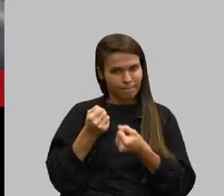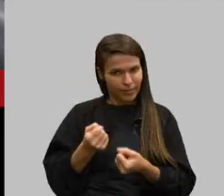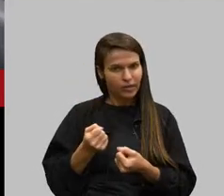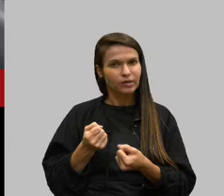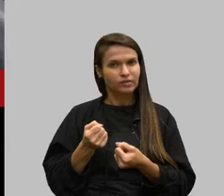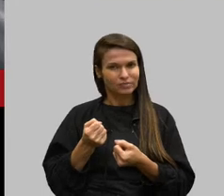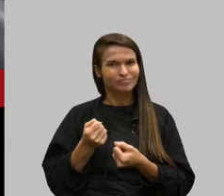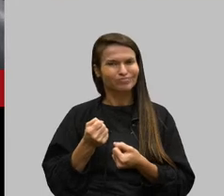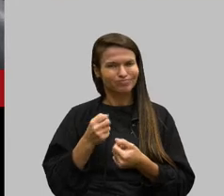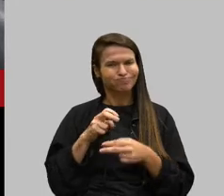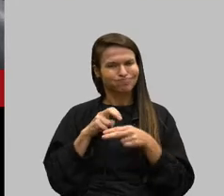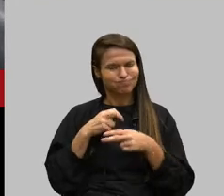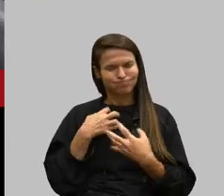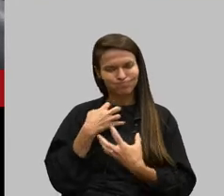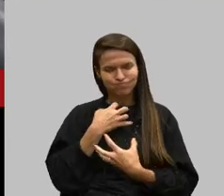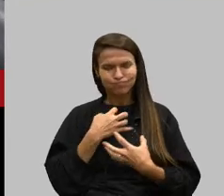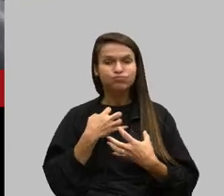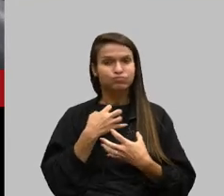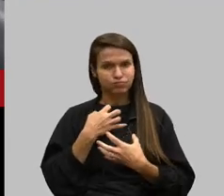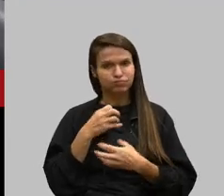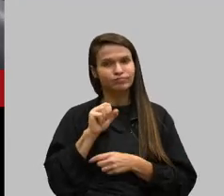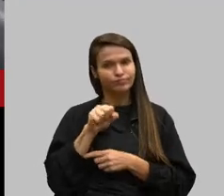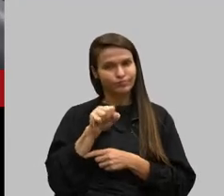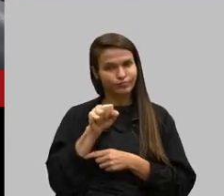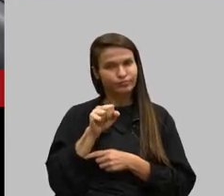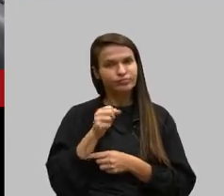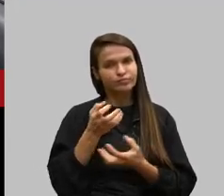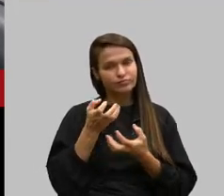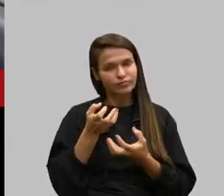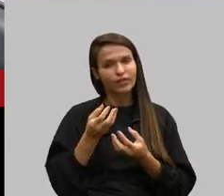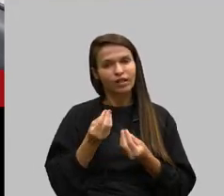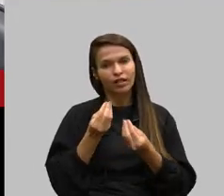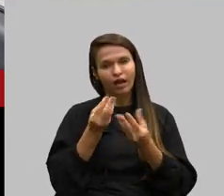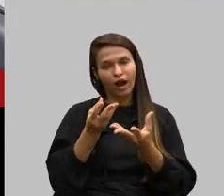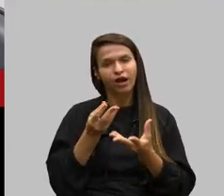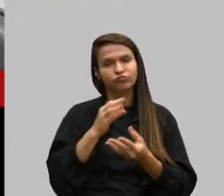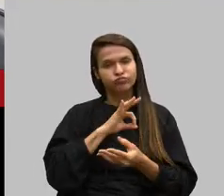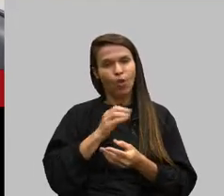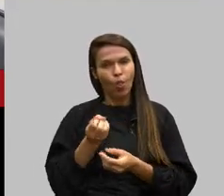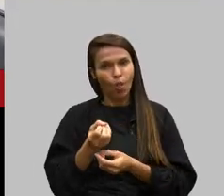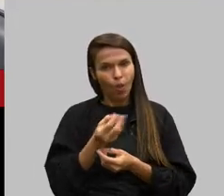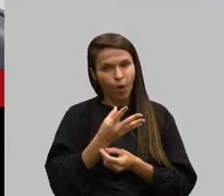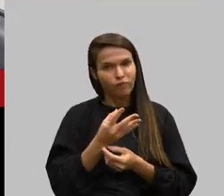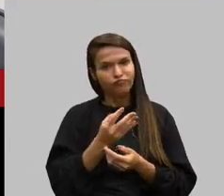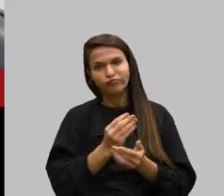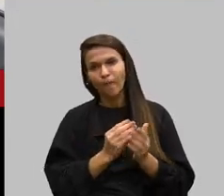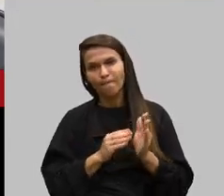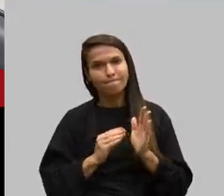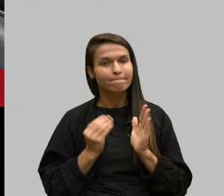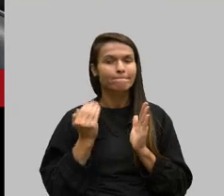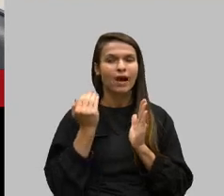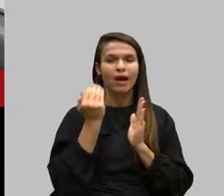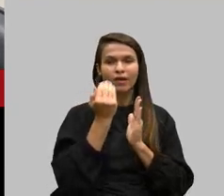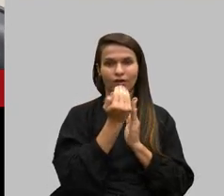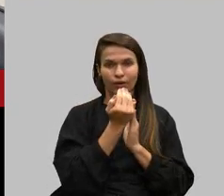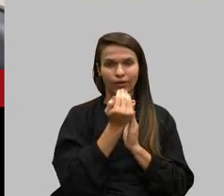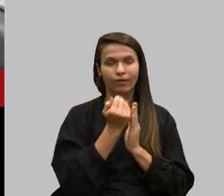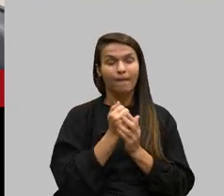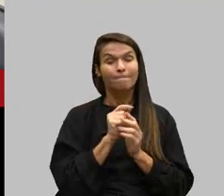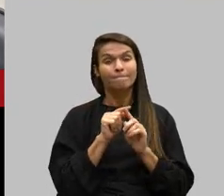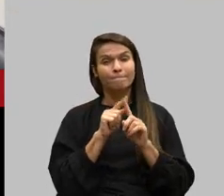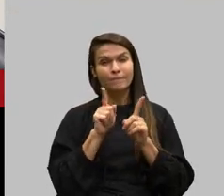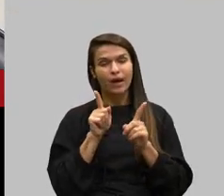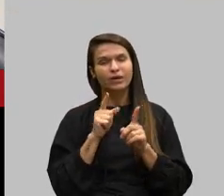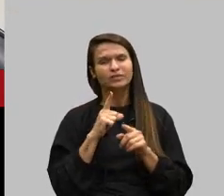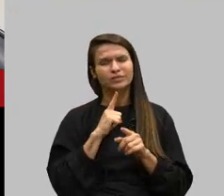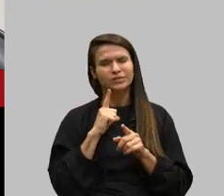incomoda Claro a gente queria tá dando um reajuste uma recomposição muito maior mas ao mesmo tempo a gente tem a